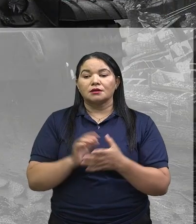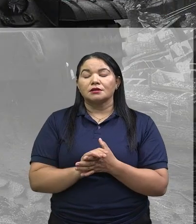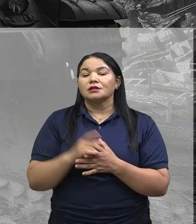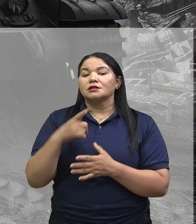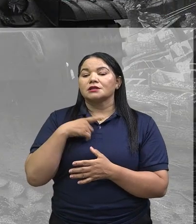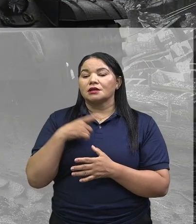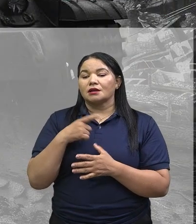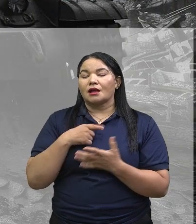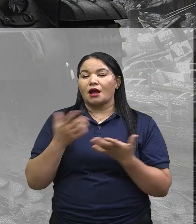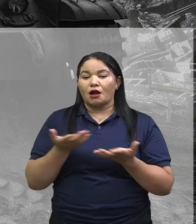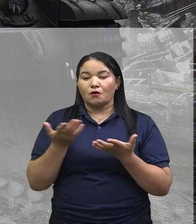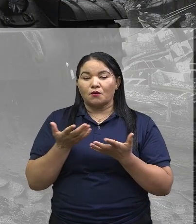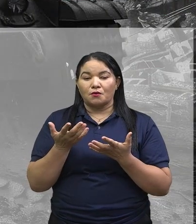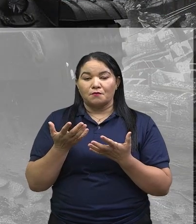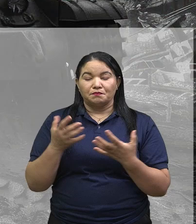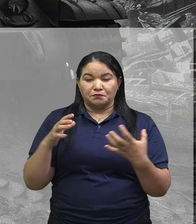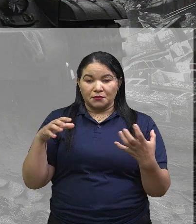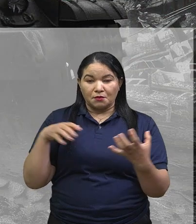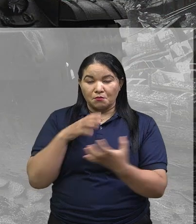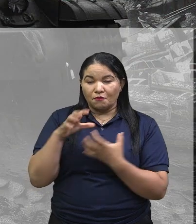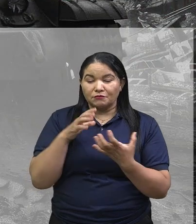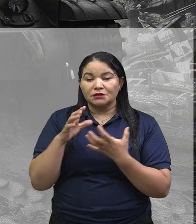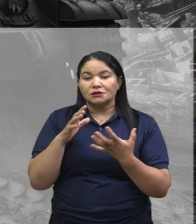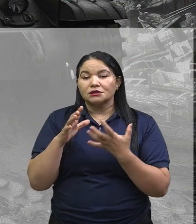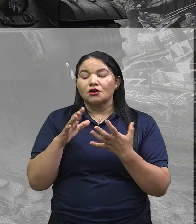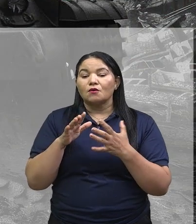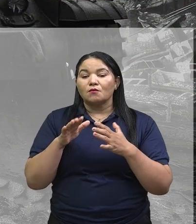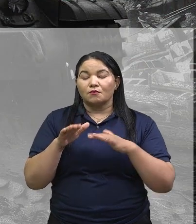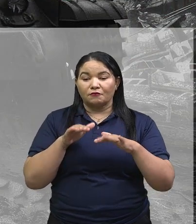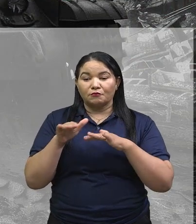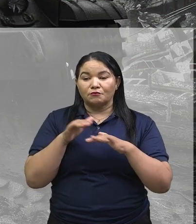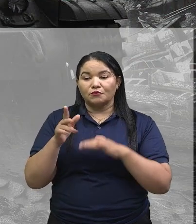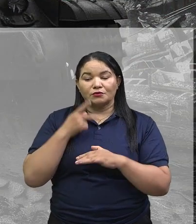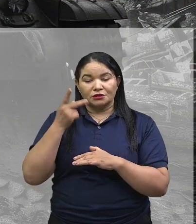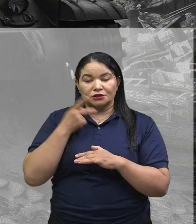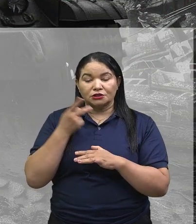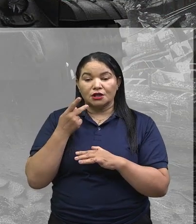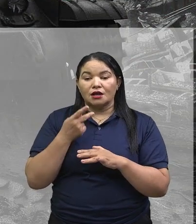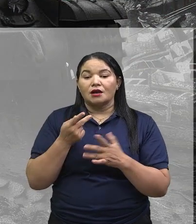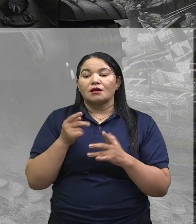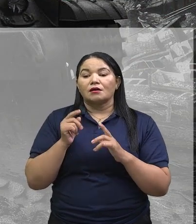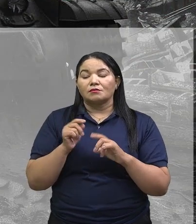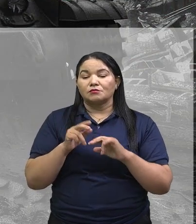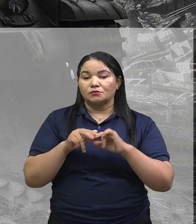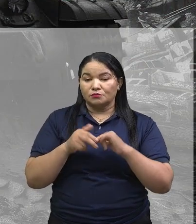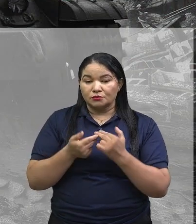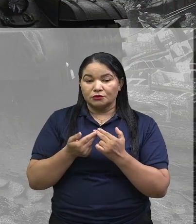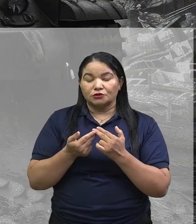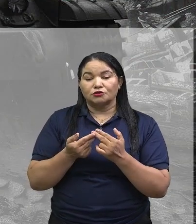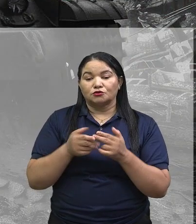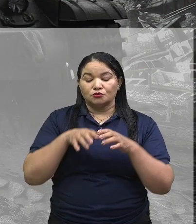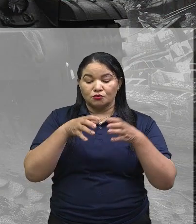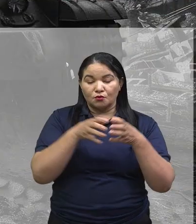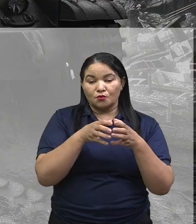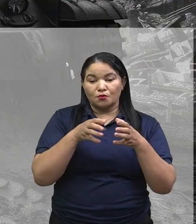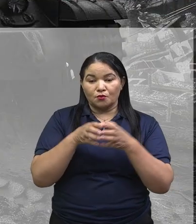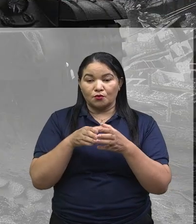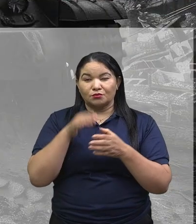também uma agitação política muito forte, gerada através dos